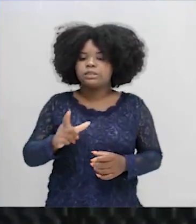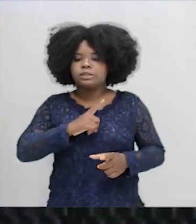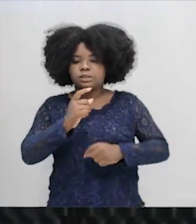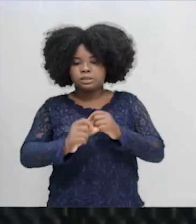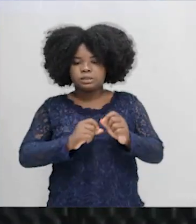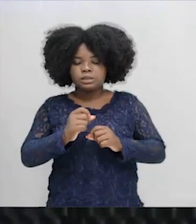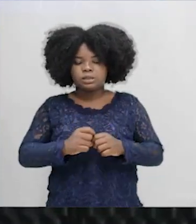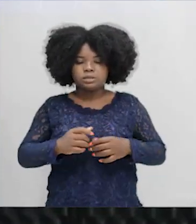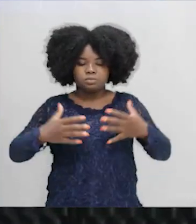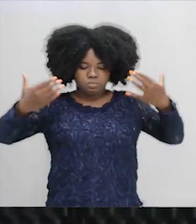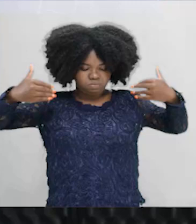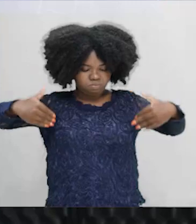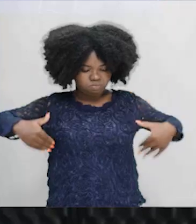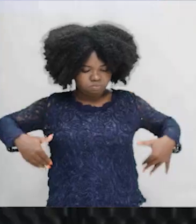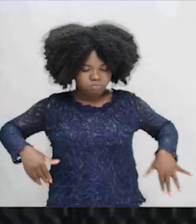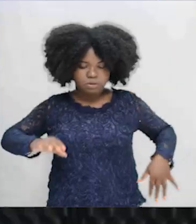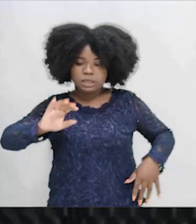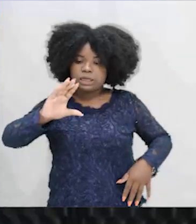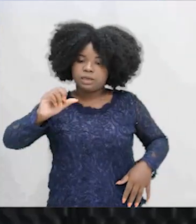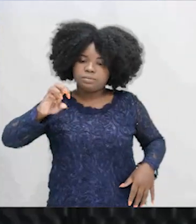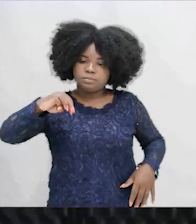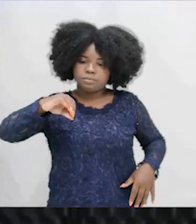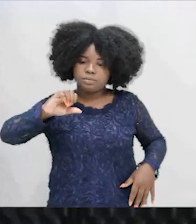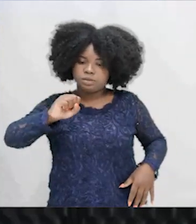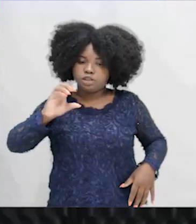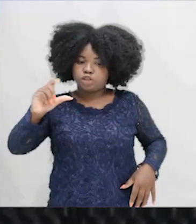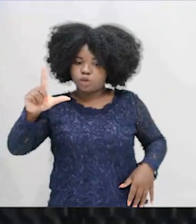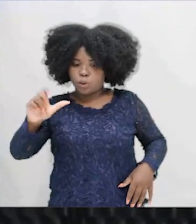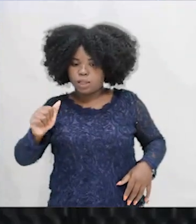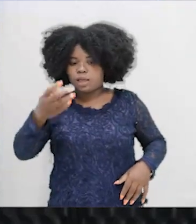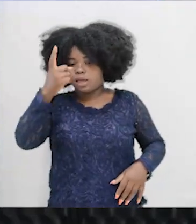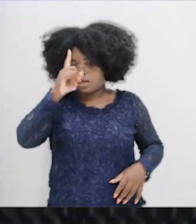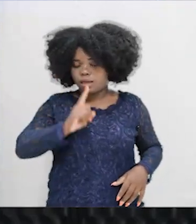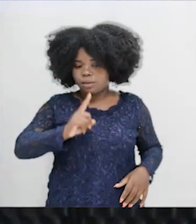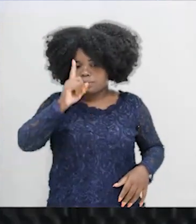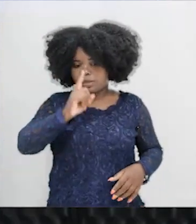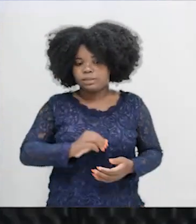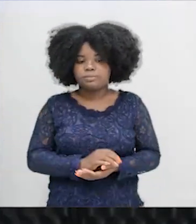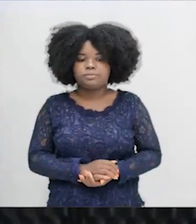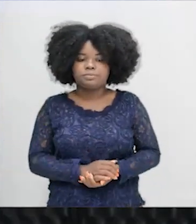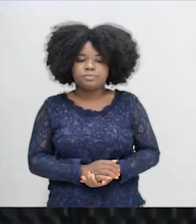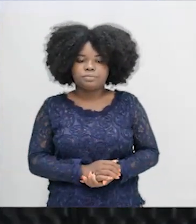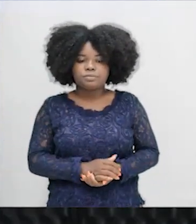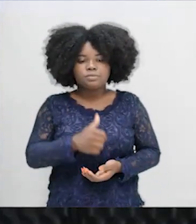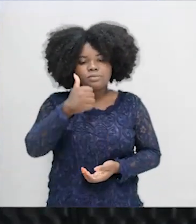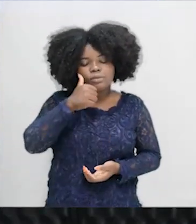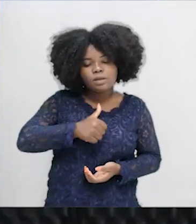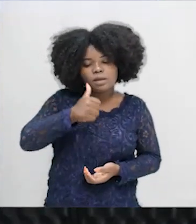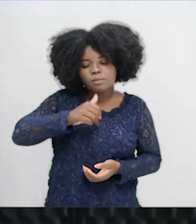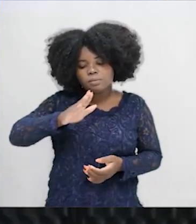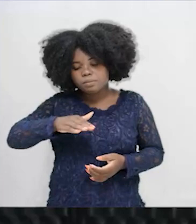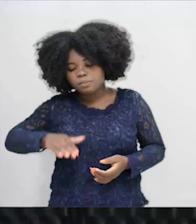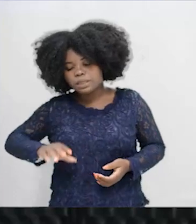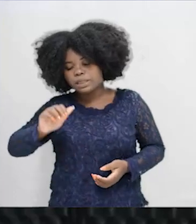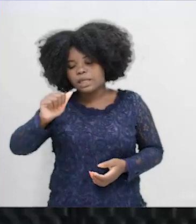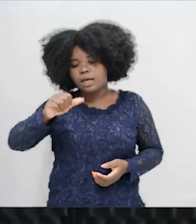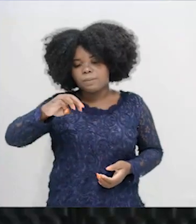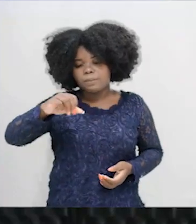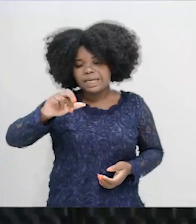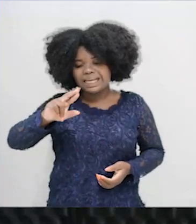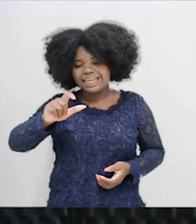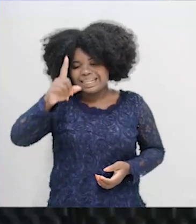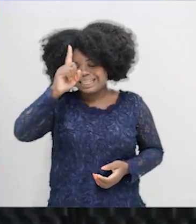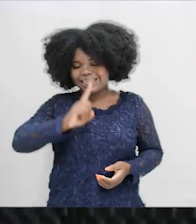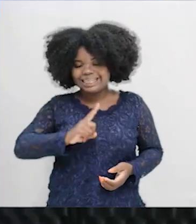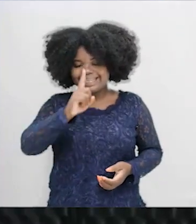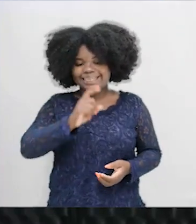uma roupa grande, como se fosse uma camisola amarela. Daí o nome The Yellow Kid, o garoto amarelo, né? Que trazia reflexões sobre a sociedade, o